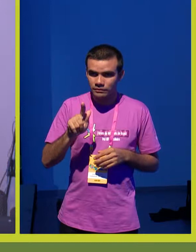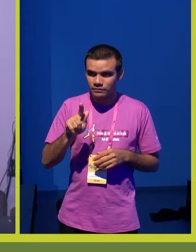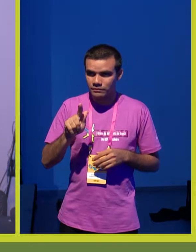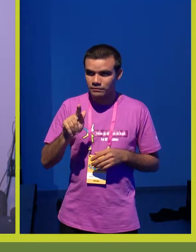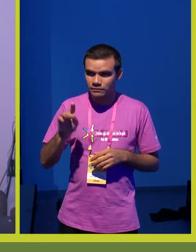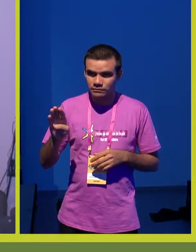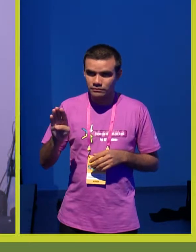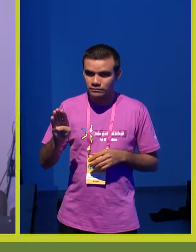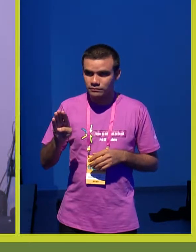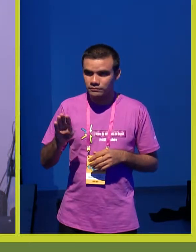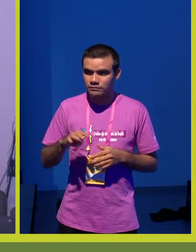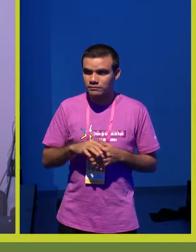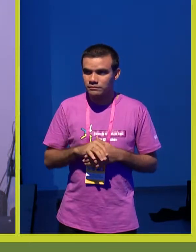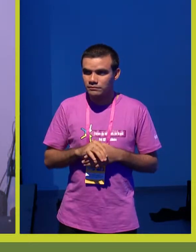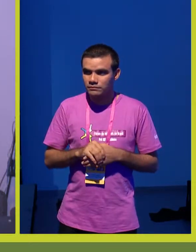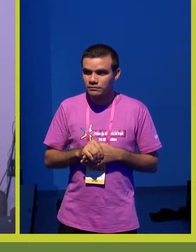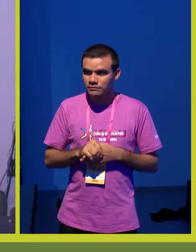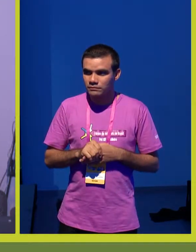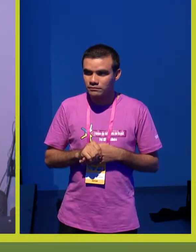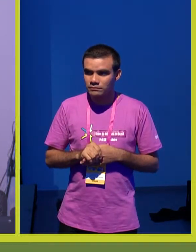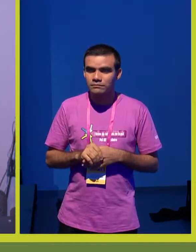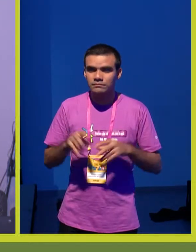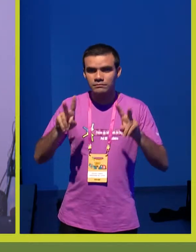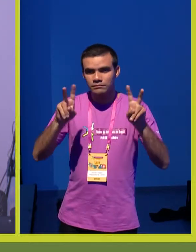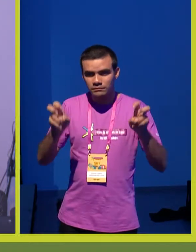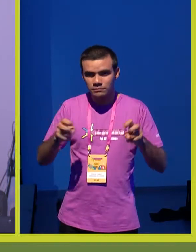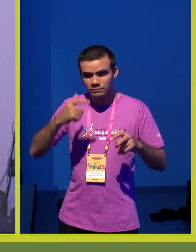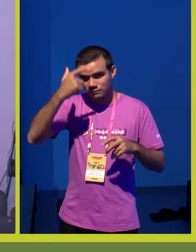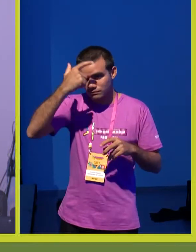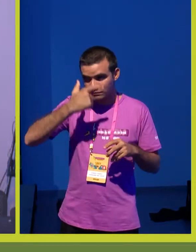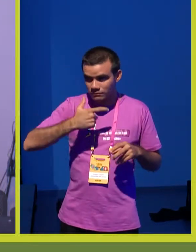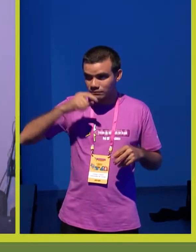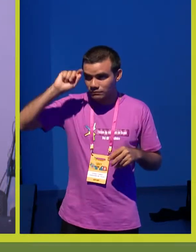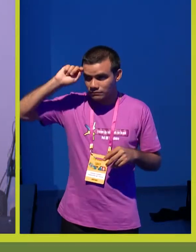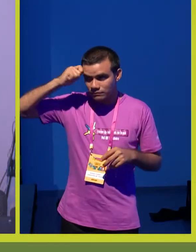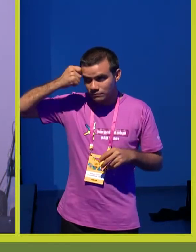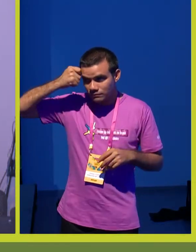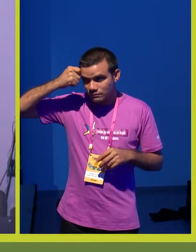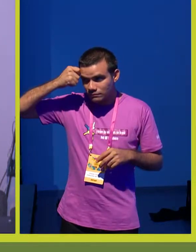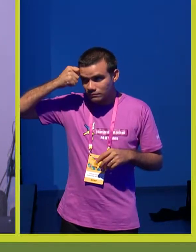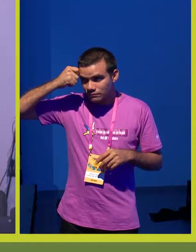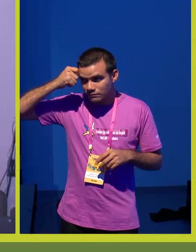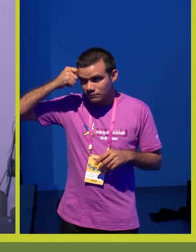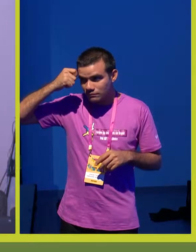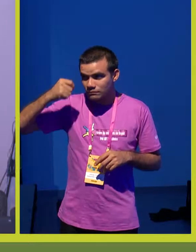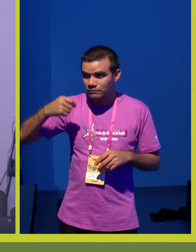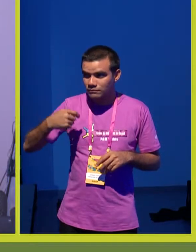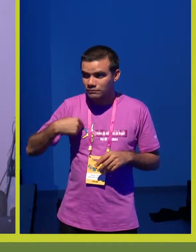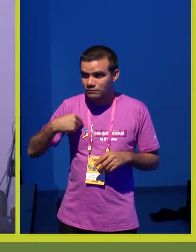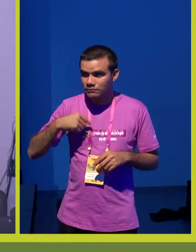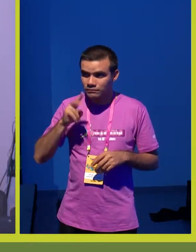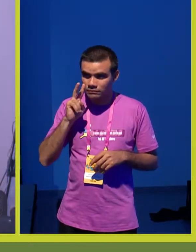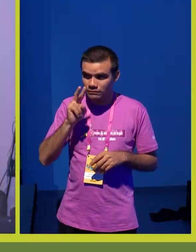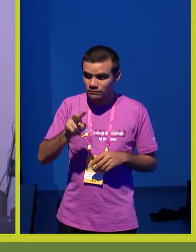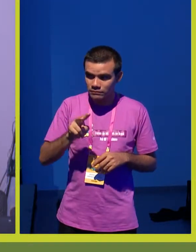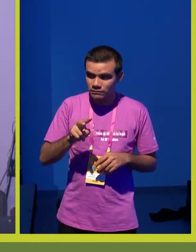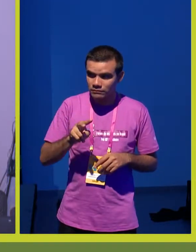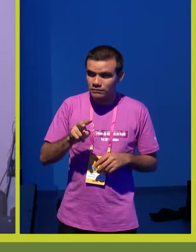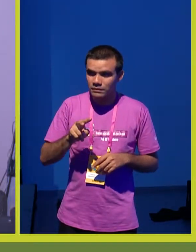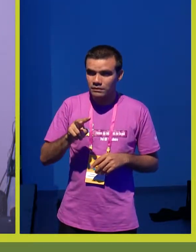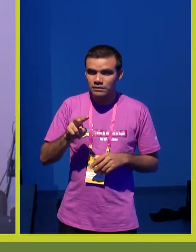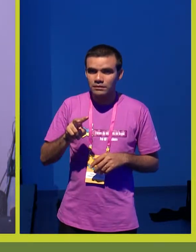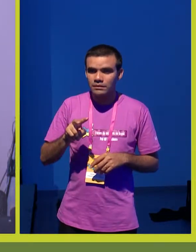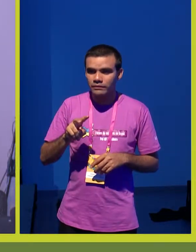queria apontar duas coisas a primeira questão do reconhecimento de negros e eu tava no evento da Lavitz esse ano e